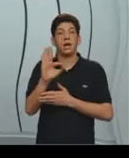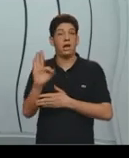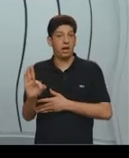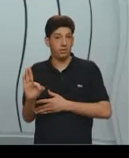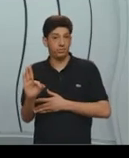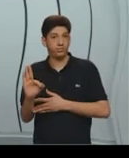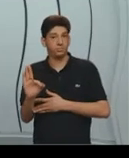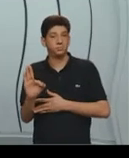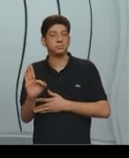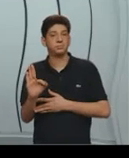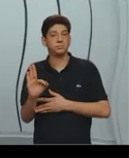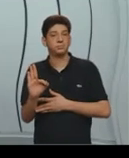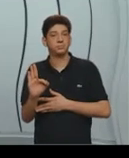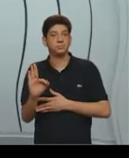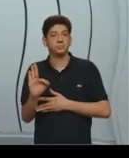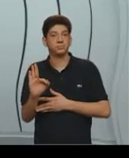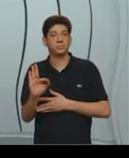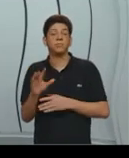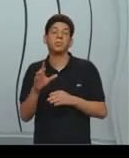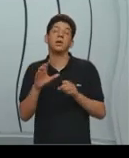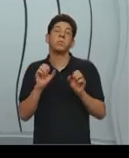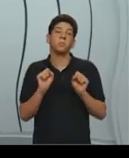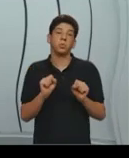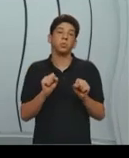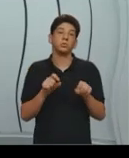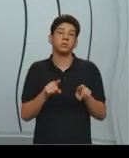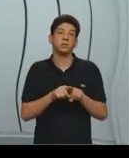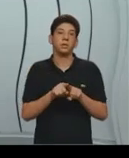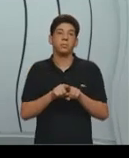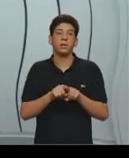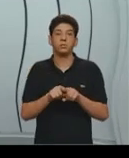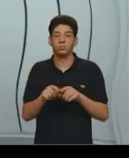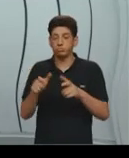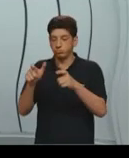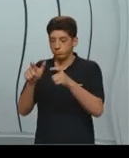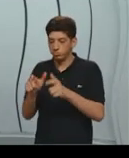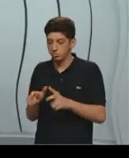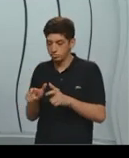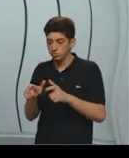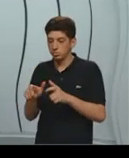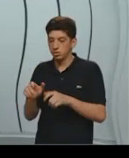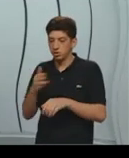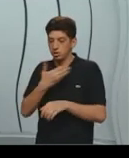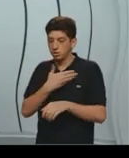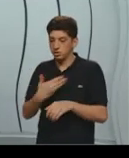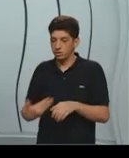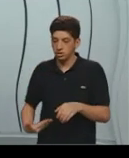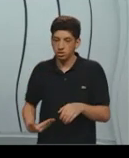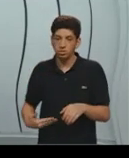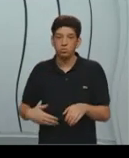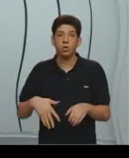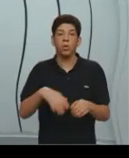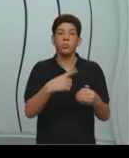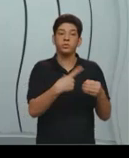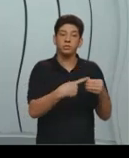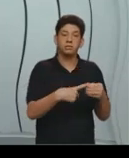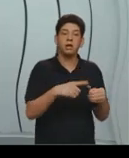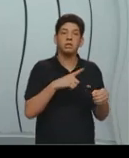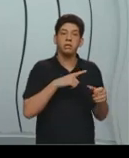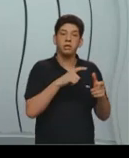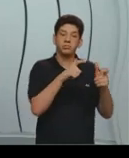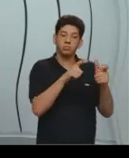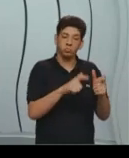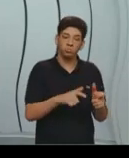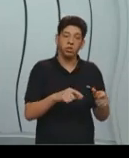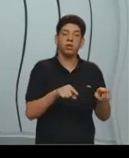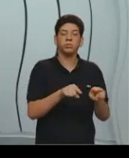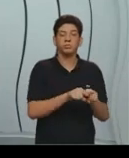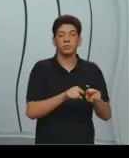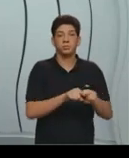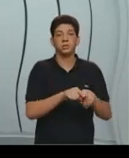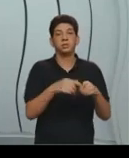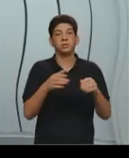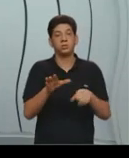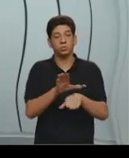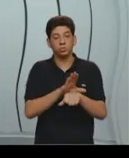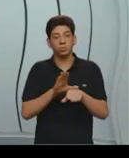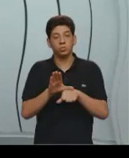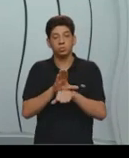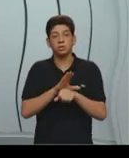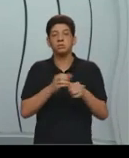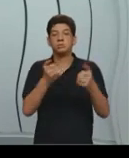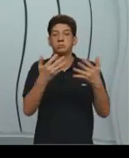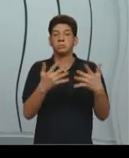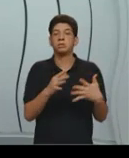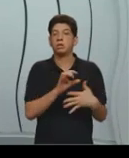só que você tem as instâncias estaduais e no município não há, né? Que geralmente você tem o poder, o Estado ali. Então, nesse sentido, a Constituição fala que cada